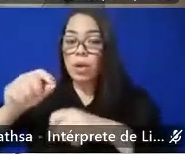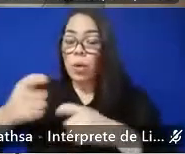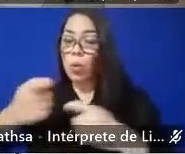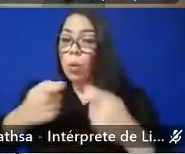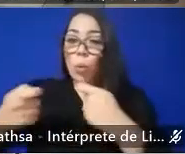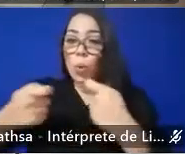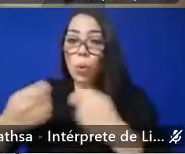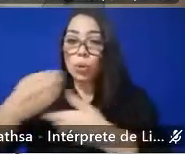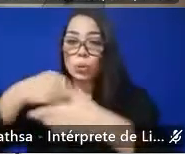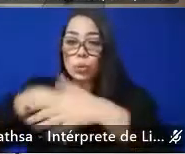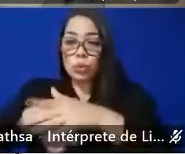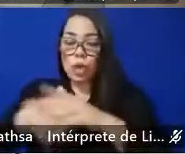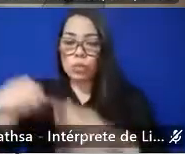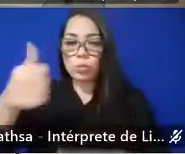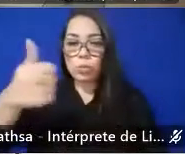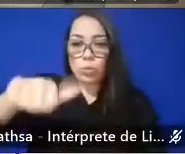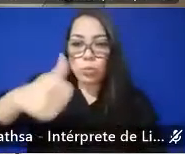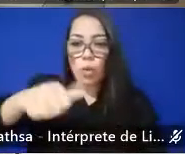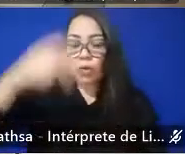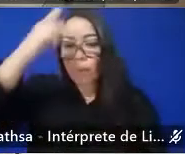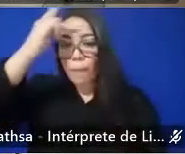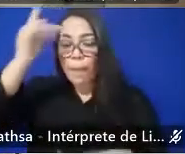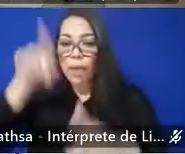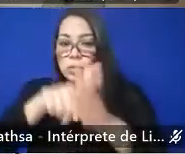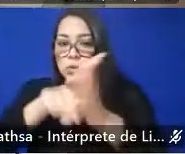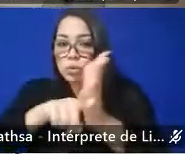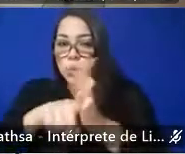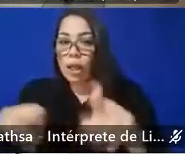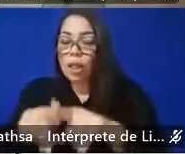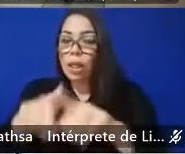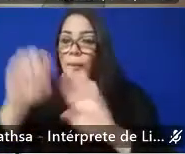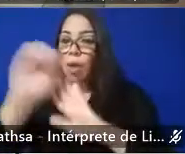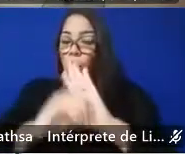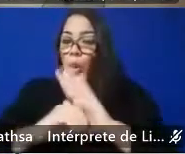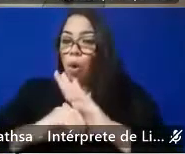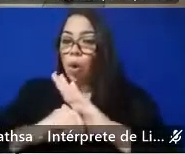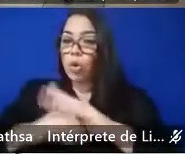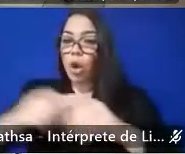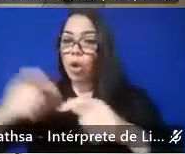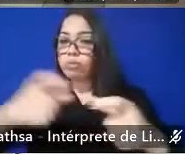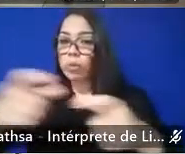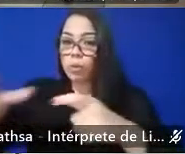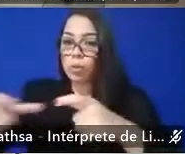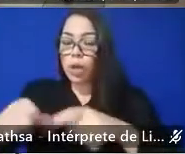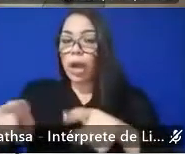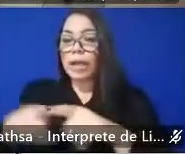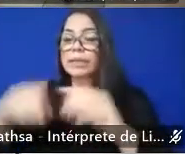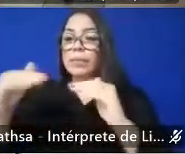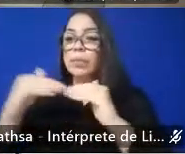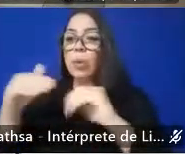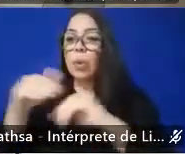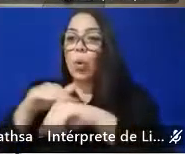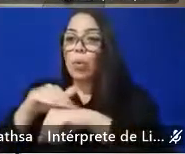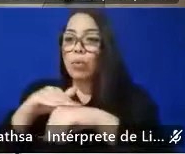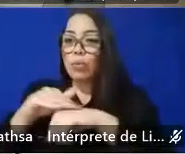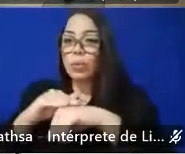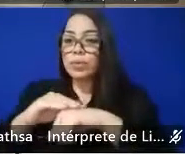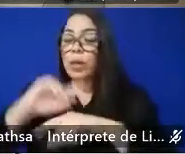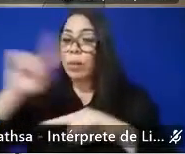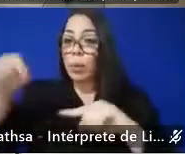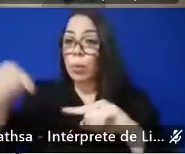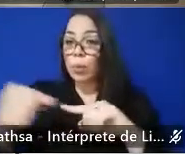avaliações de membros órgãos e funções e de consensualidade com esse objetivo